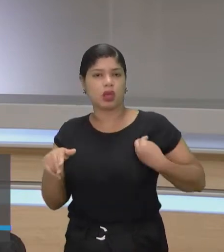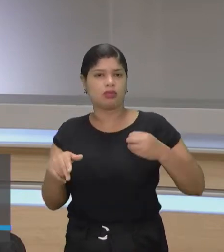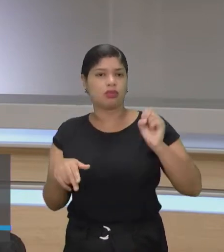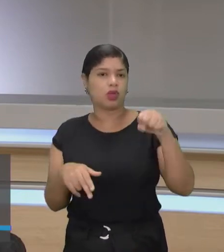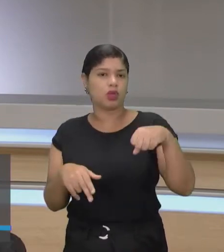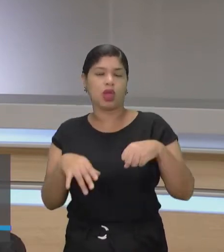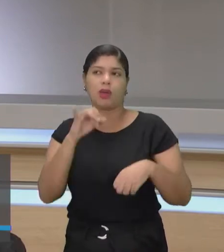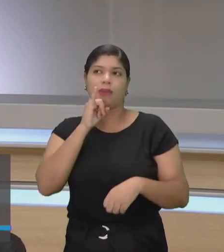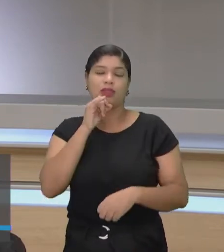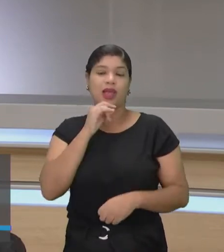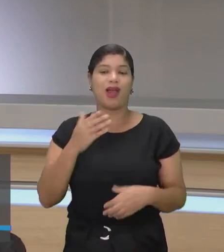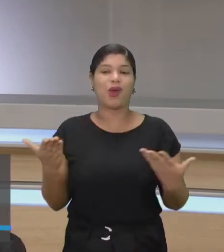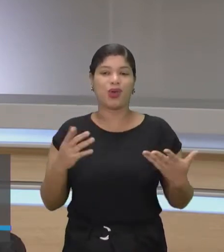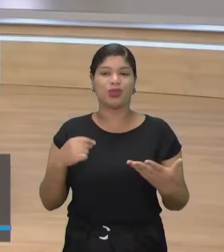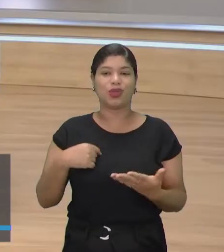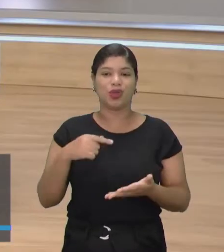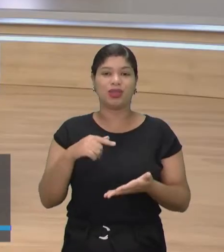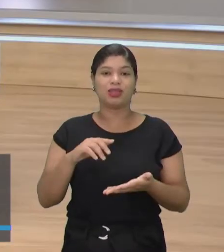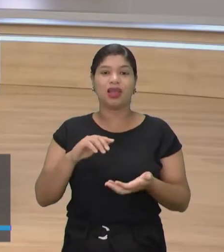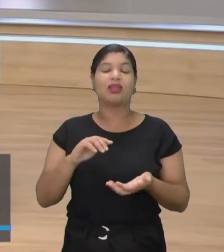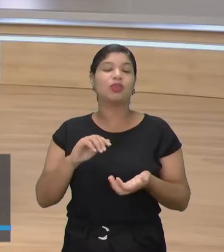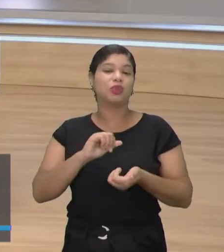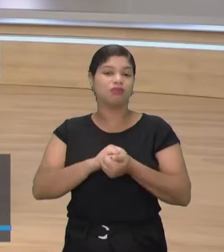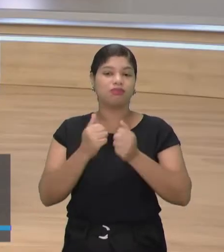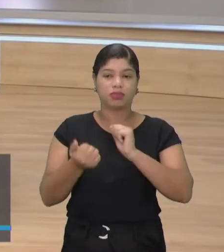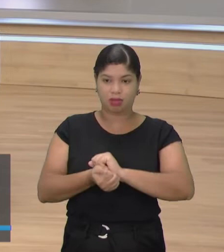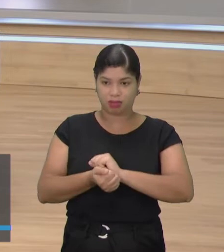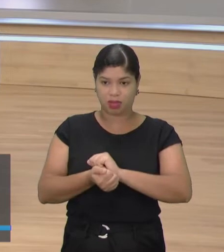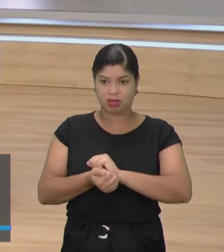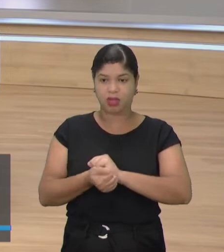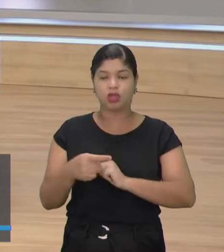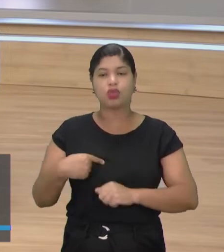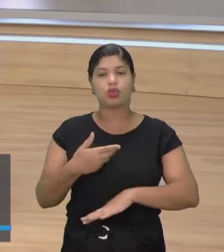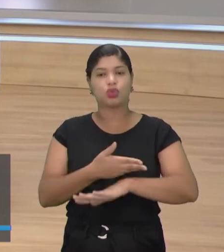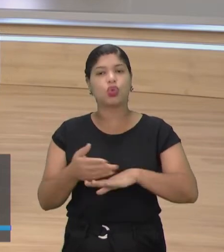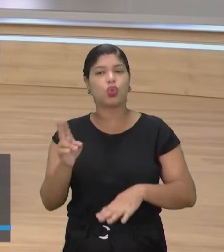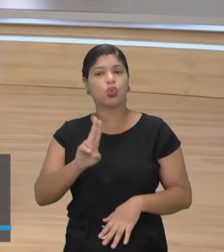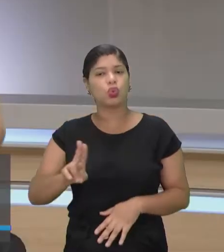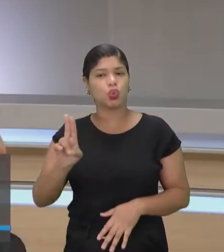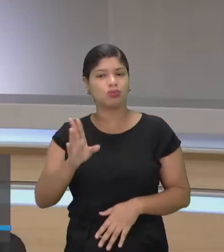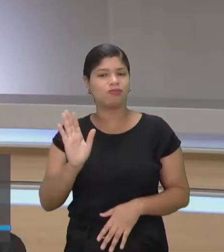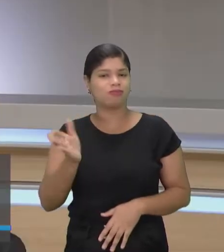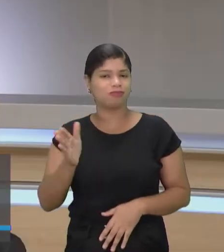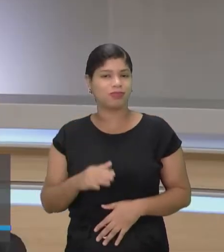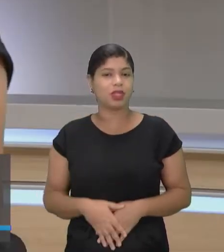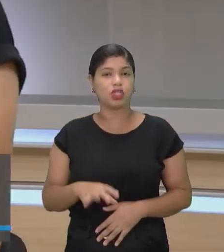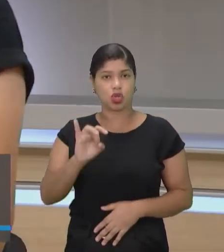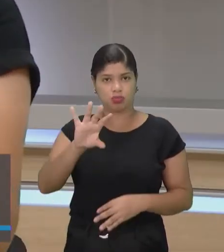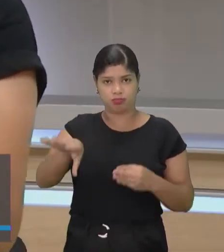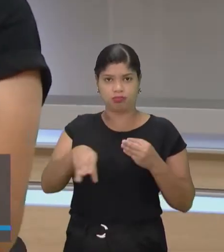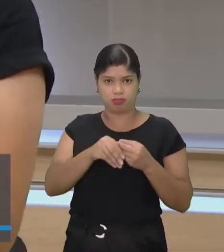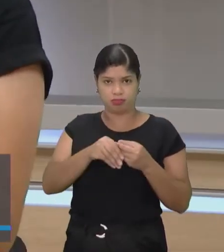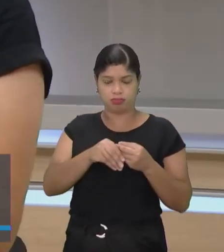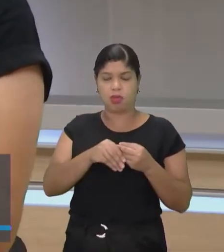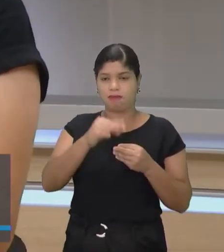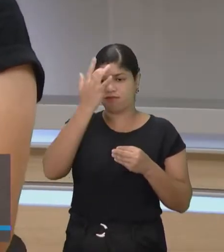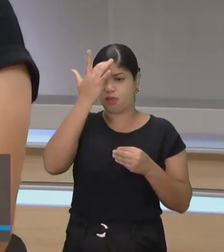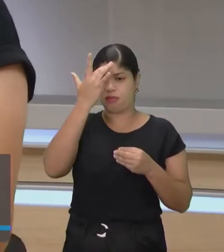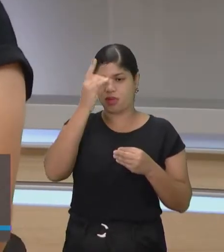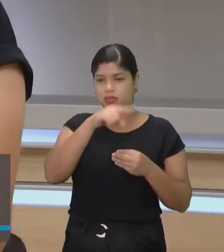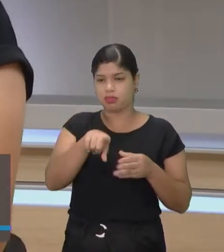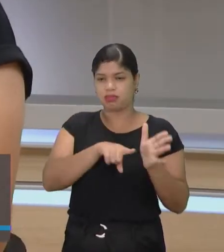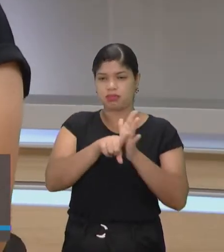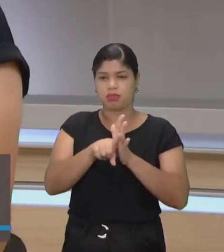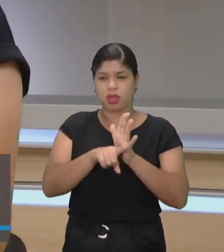gente, vamos dizer, está se adaptando a uma taxação que já é muito utilizada. E só um adendo, talvez, para até facilitar a pesquisa